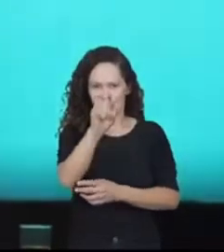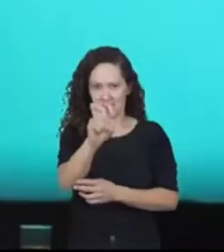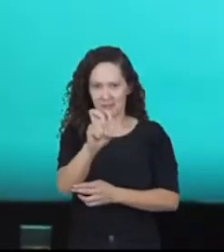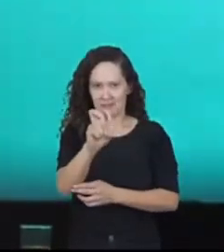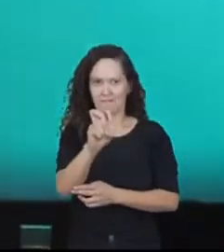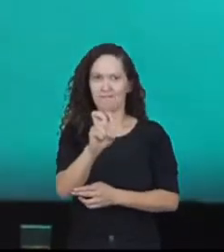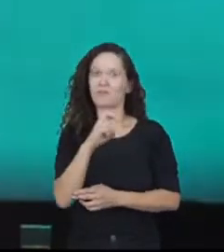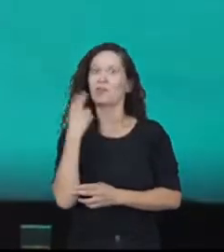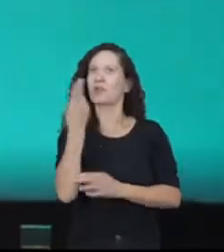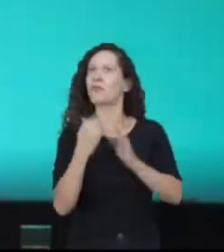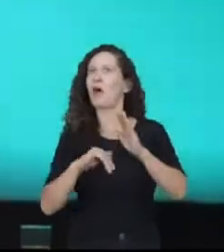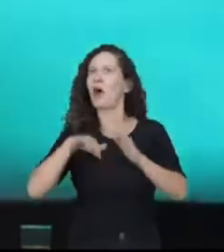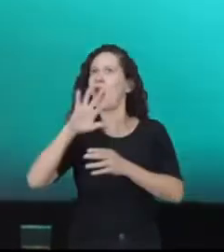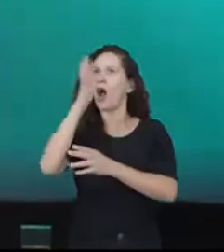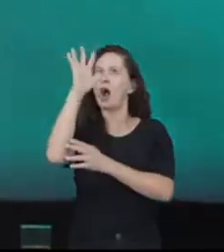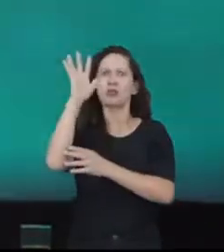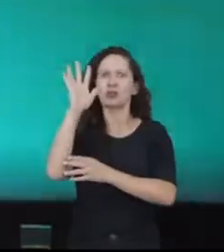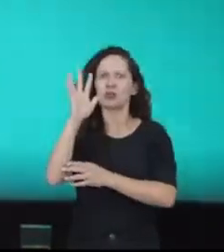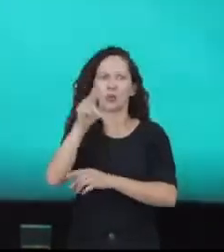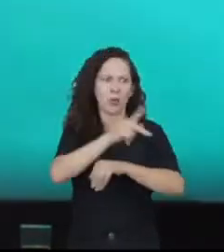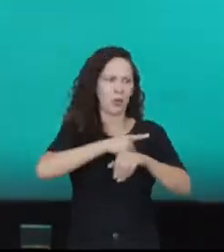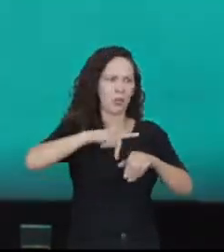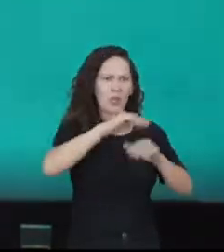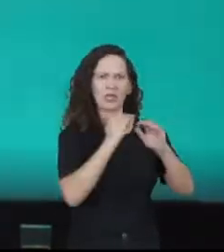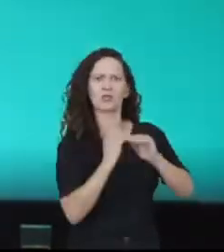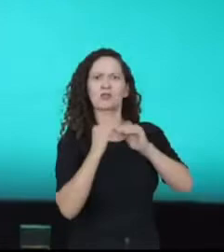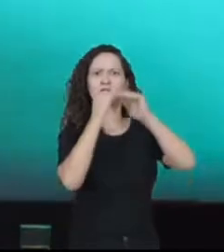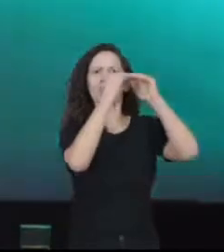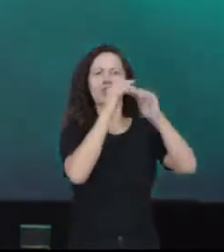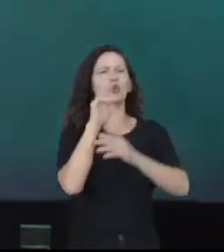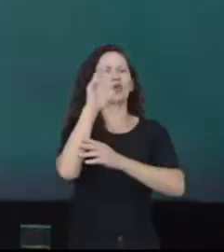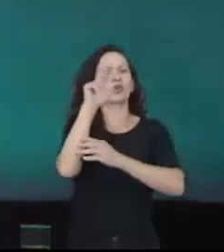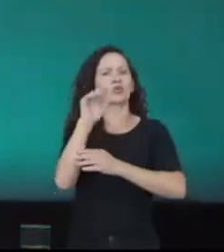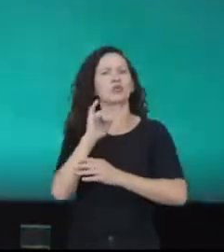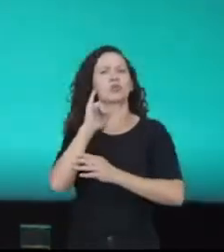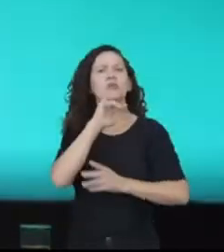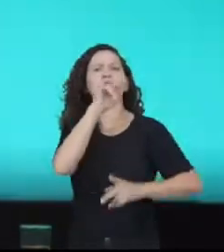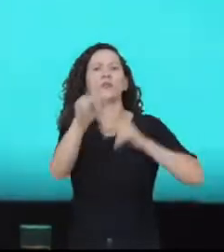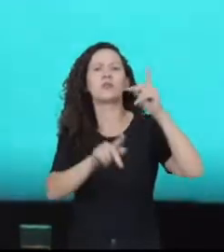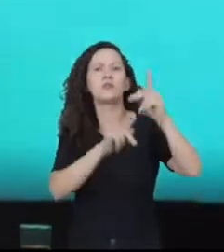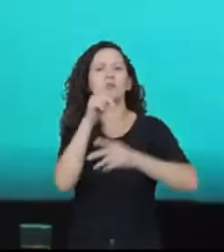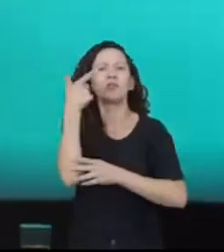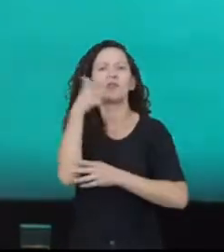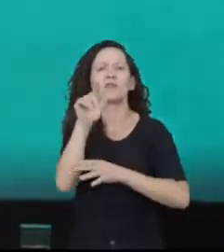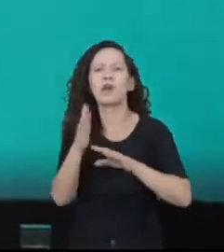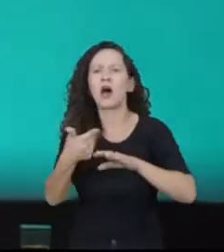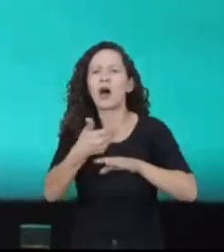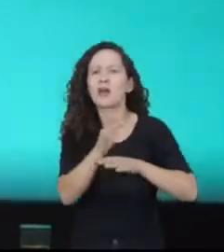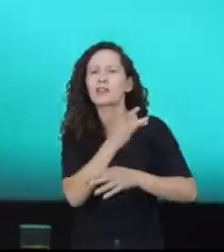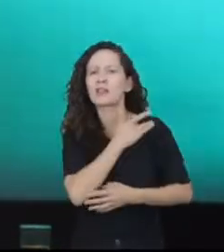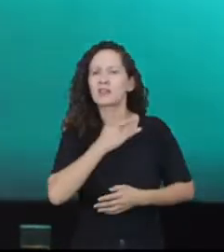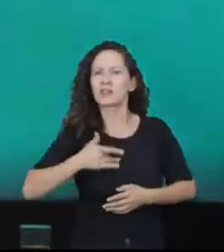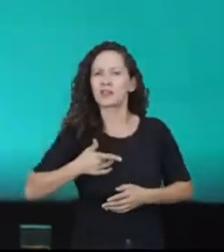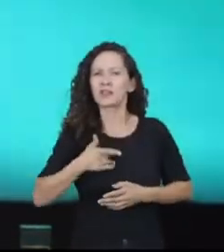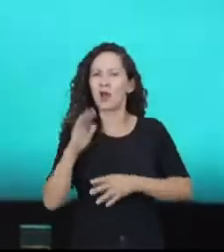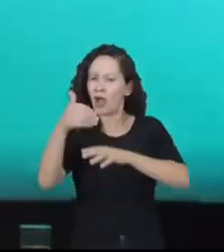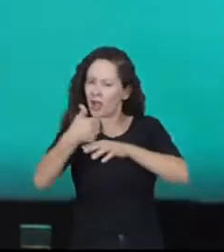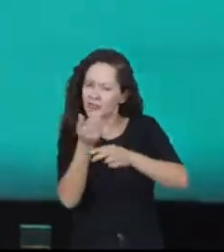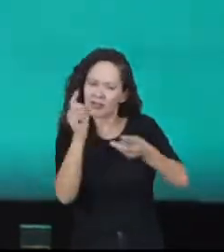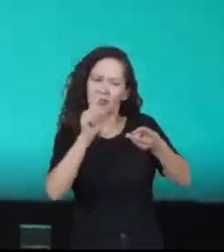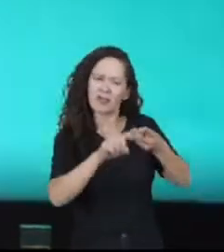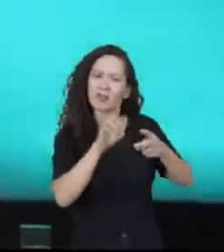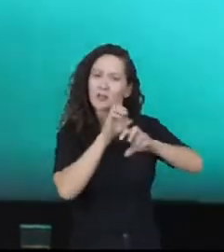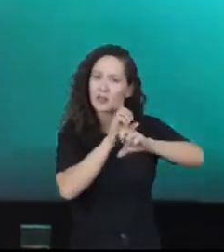Nenhum país será soberano se o seu povo não tiver acesso à saúde, educação, emprego, segurança